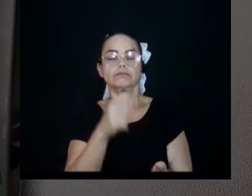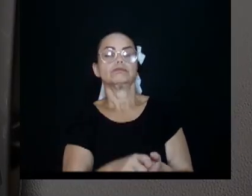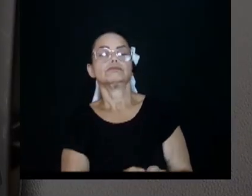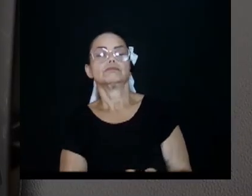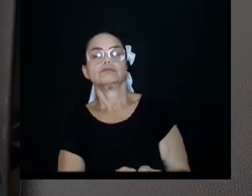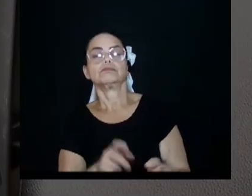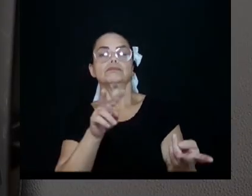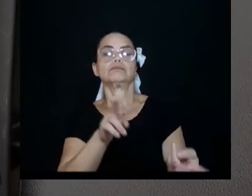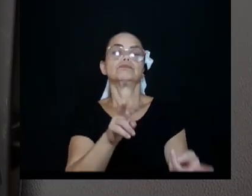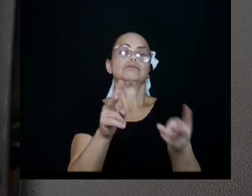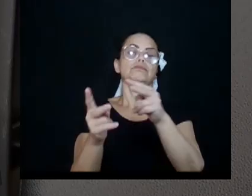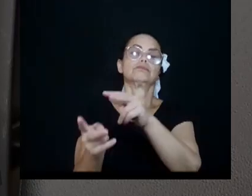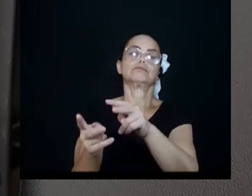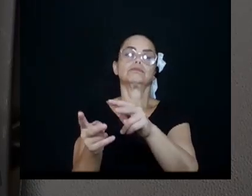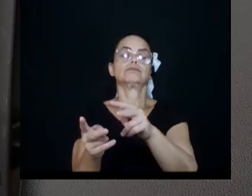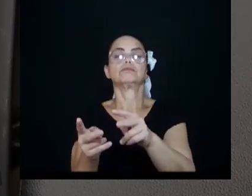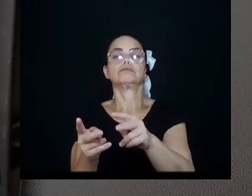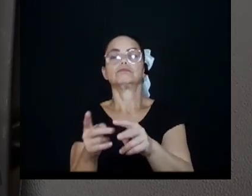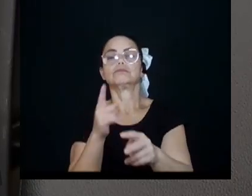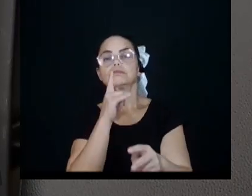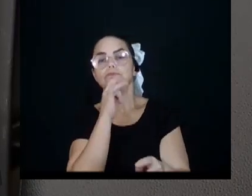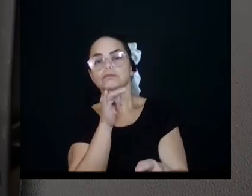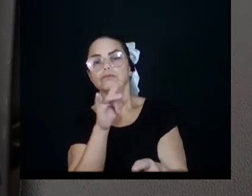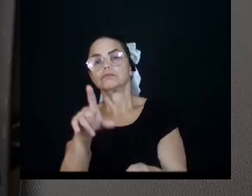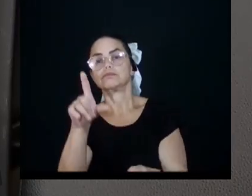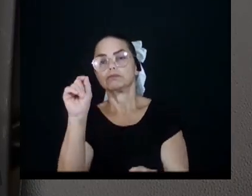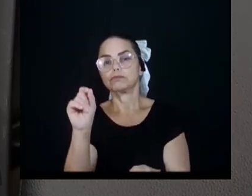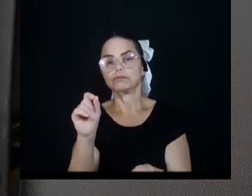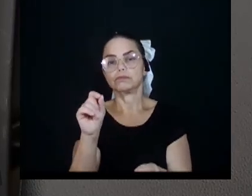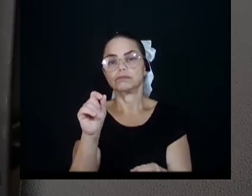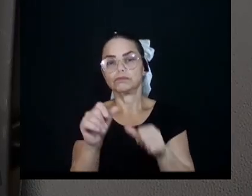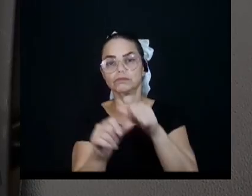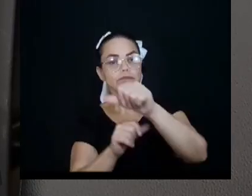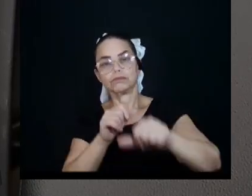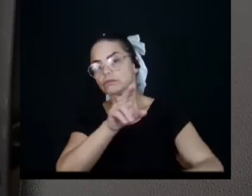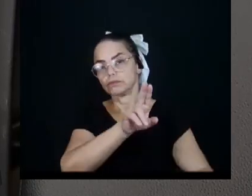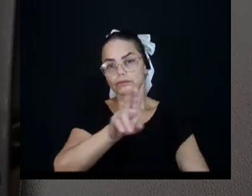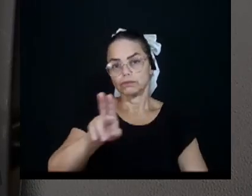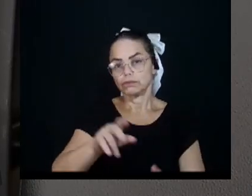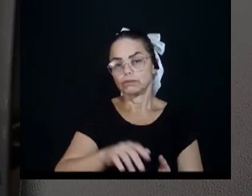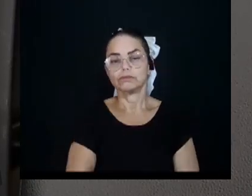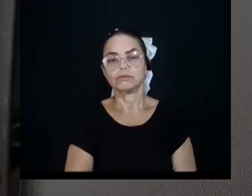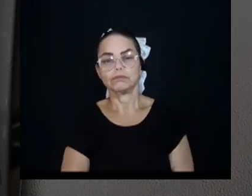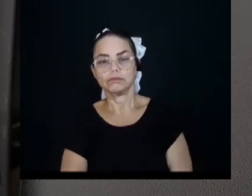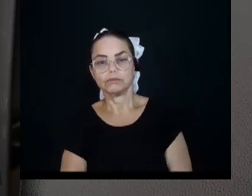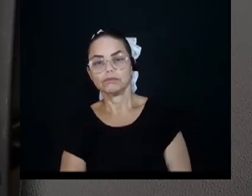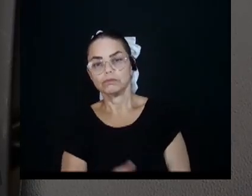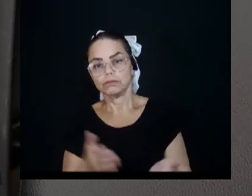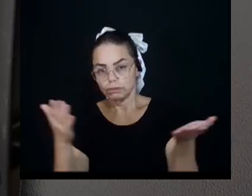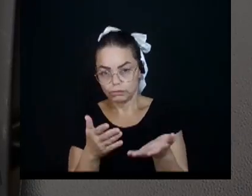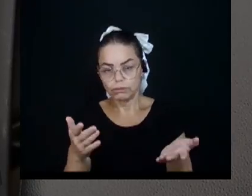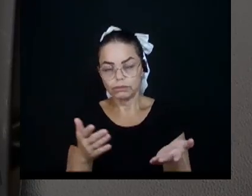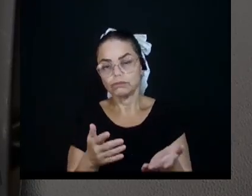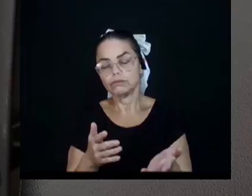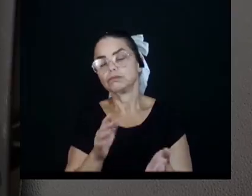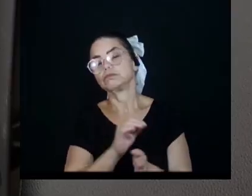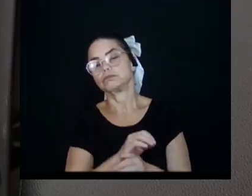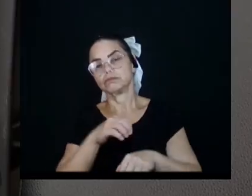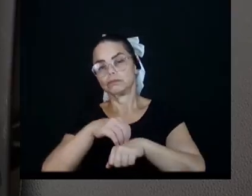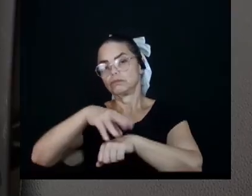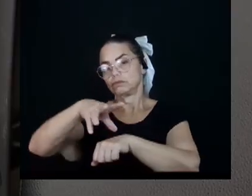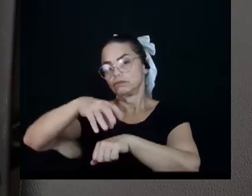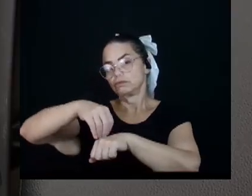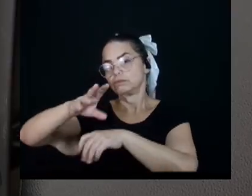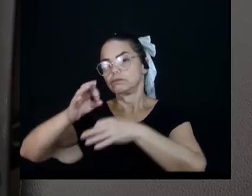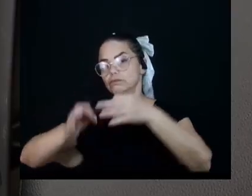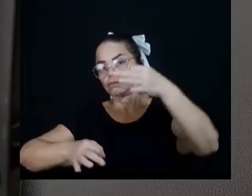vezes os pais optam pela mudança do nome. Hoje até há uma recomendação por parte da justiça que não se